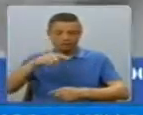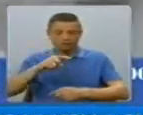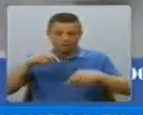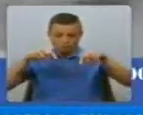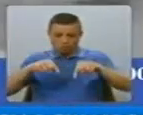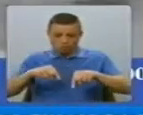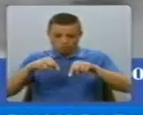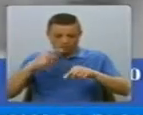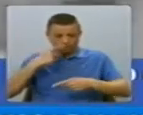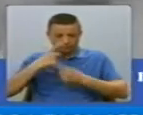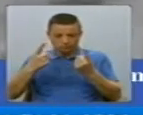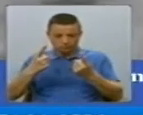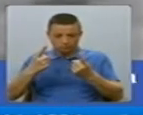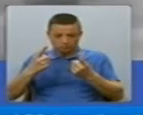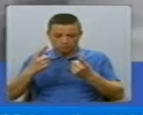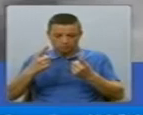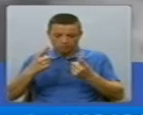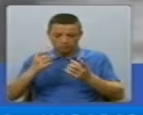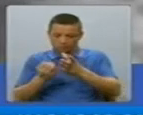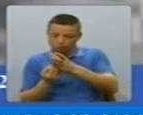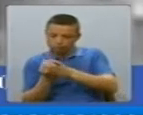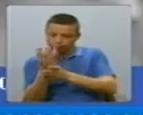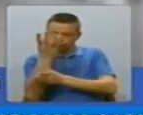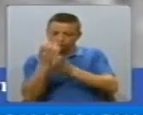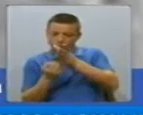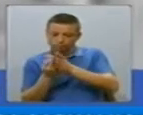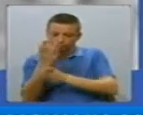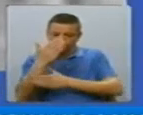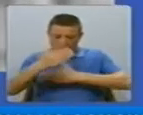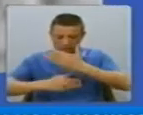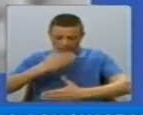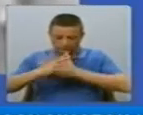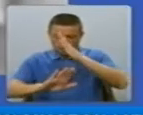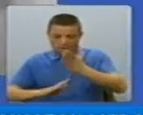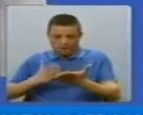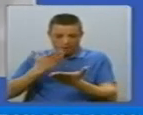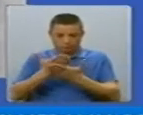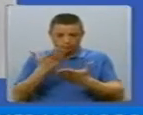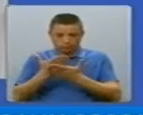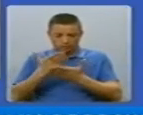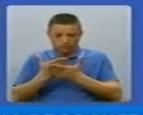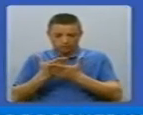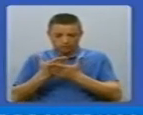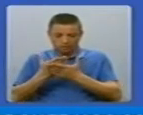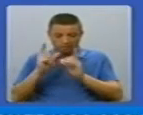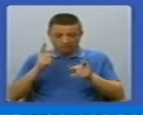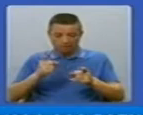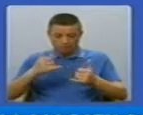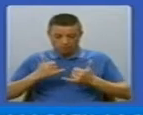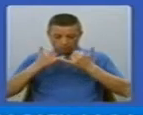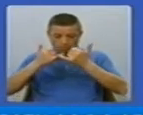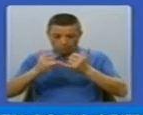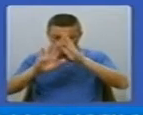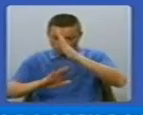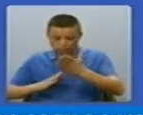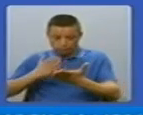em Vênus conseguimos encontrar vulcões ativos? É uma das propostas precisamente desta sonda europeia. Depois, a outra proposta